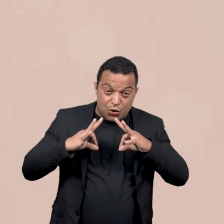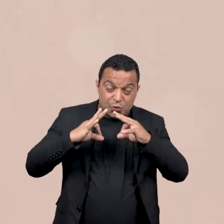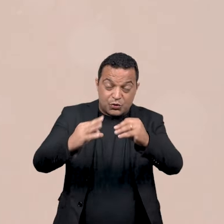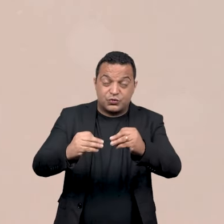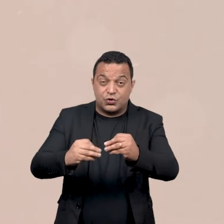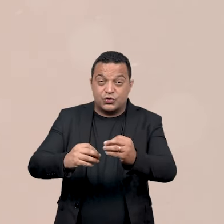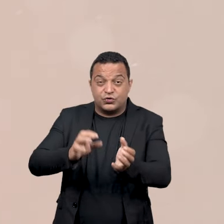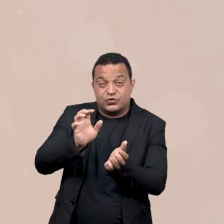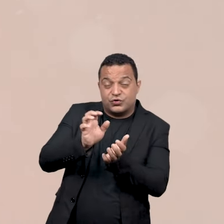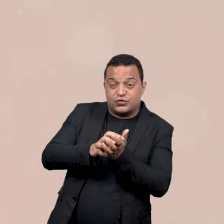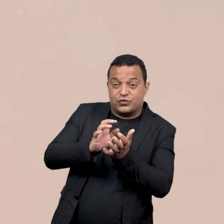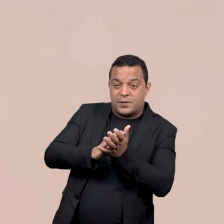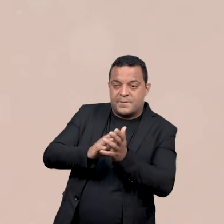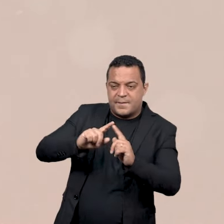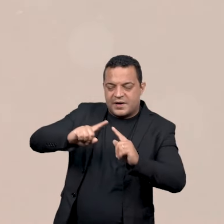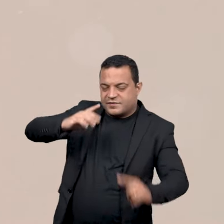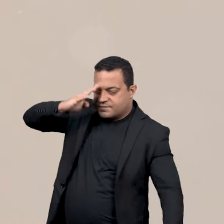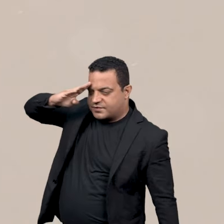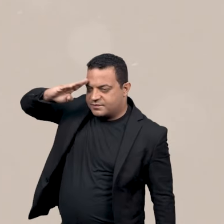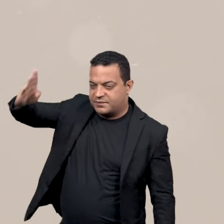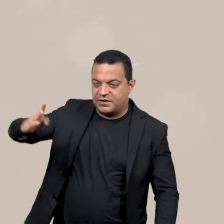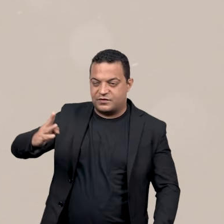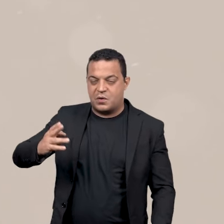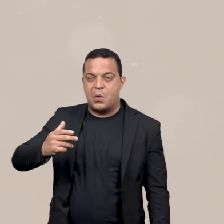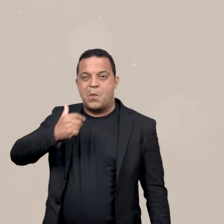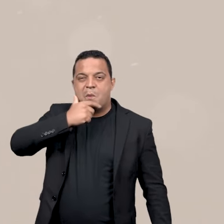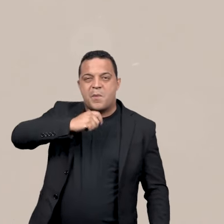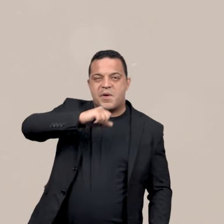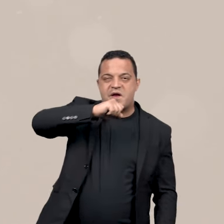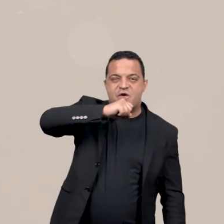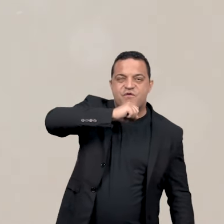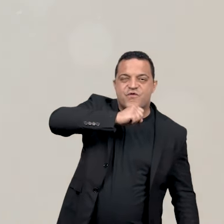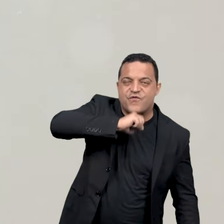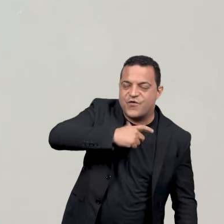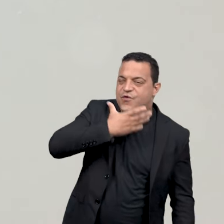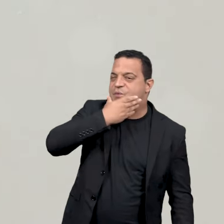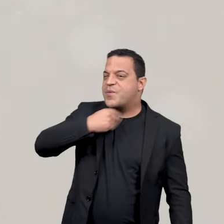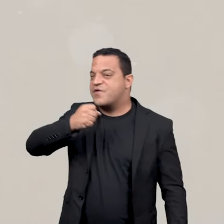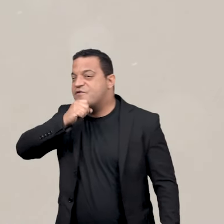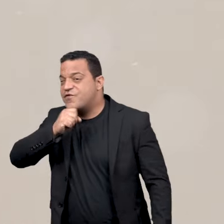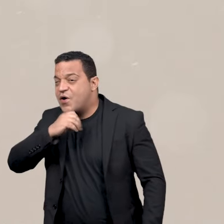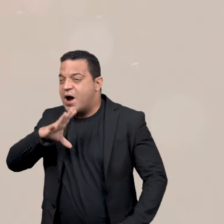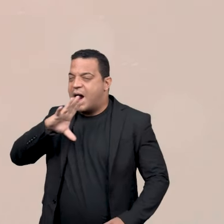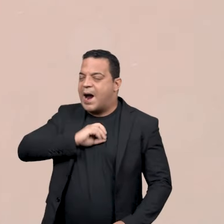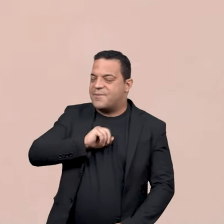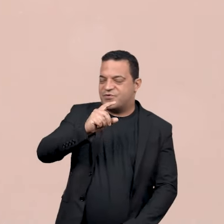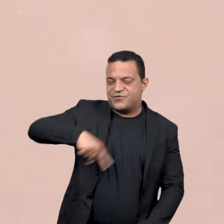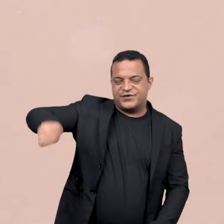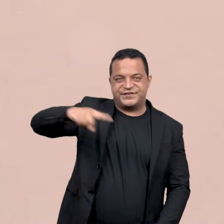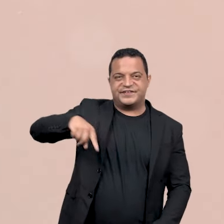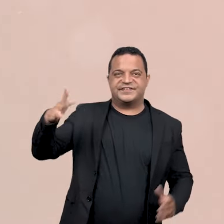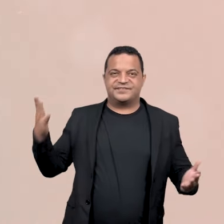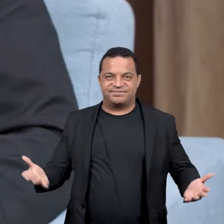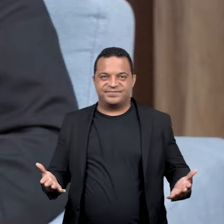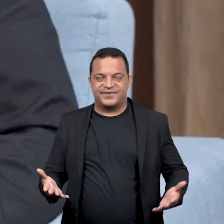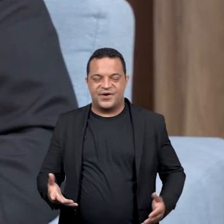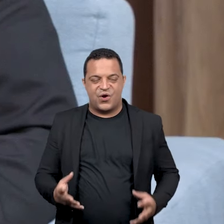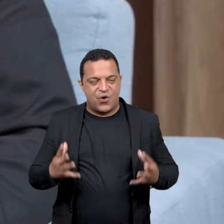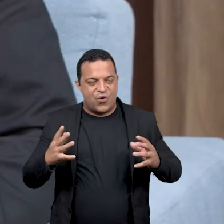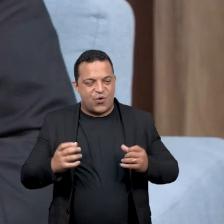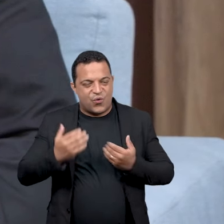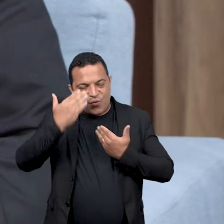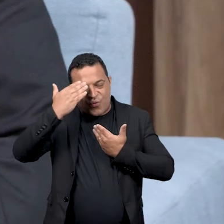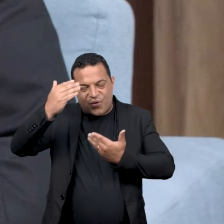gostaria de mandar um abraço para todos os idosos, especialmente para os meus avós, e dizer que eu amo muito vocês.